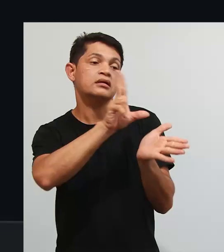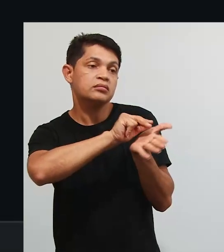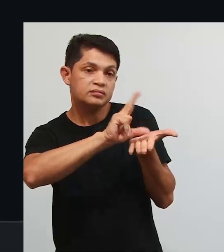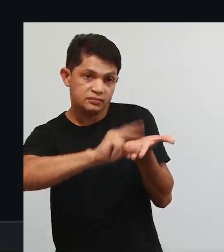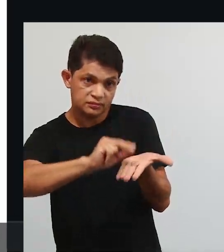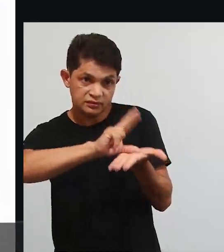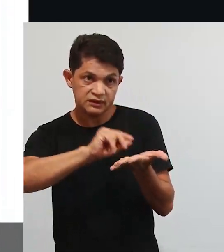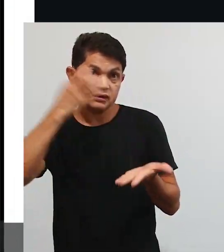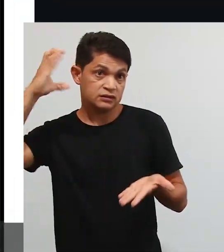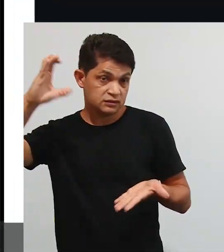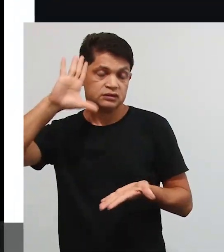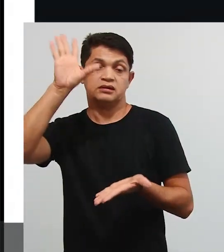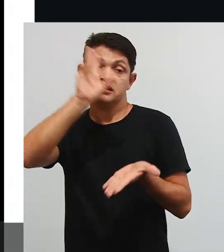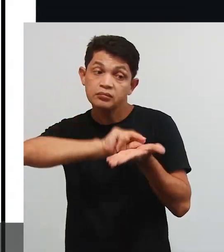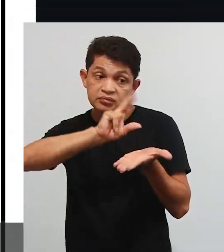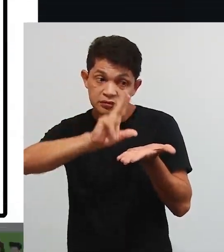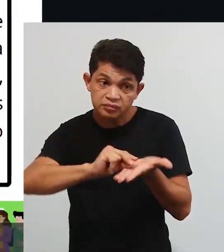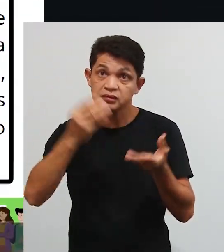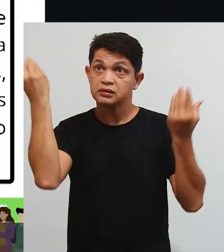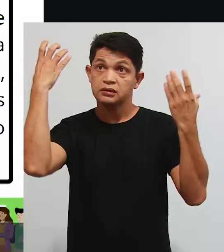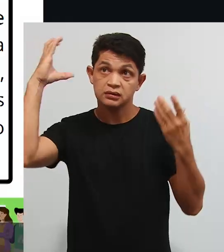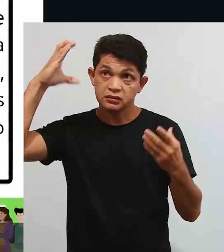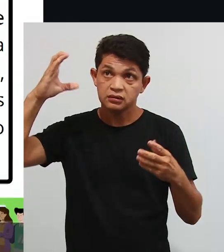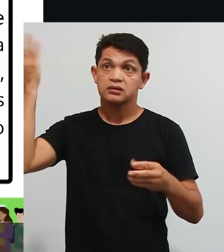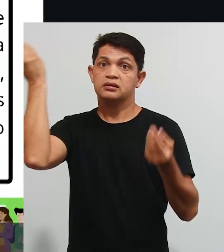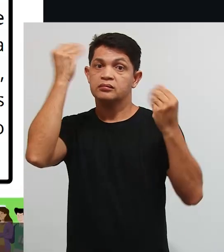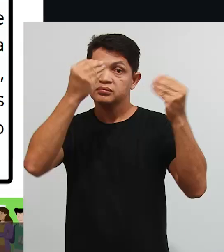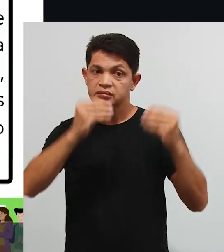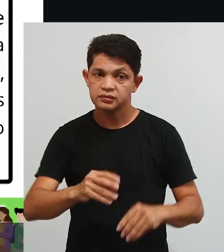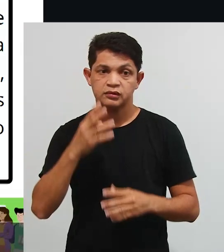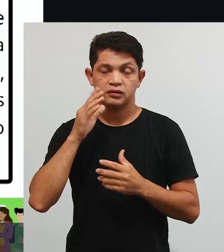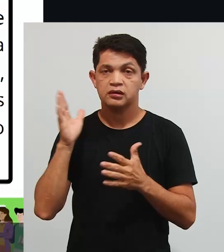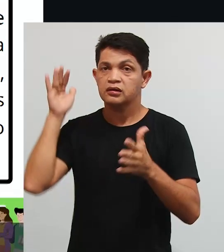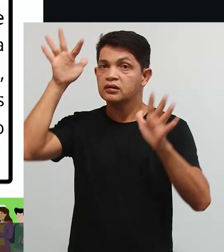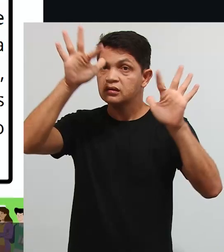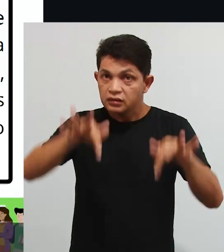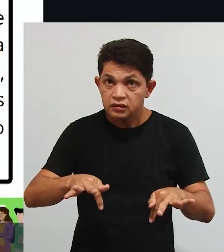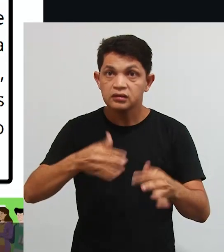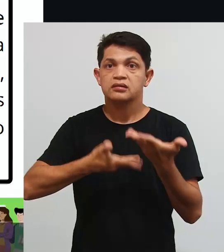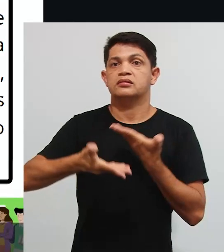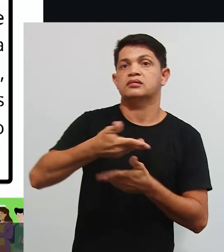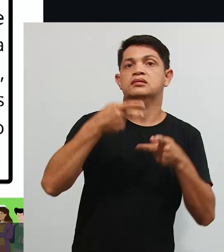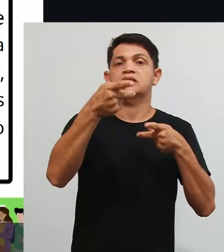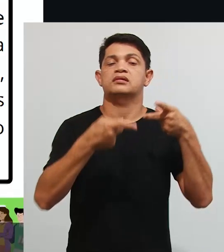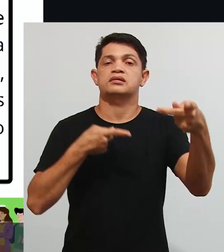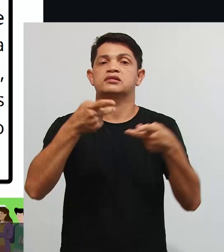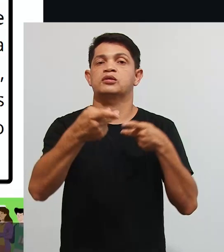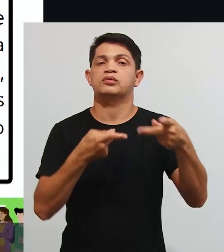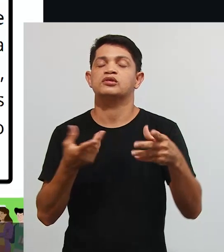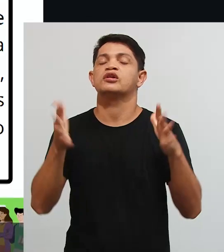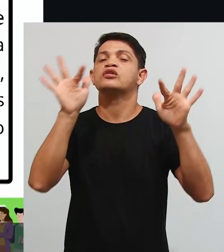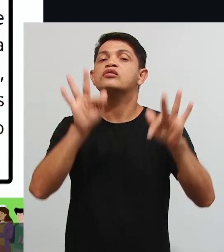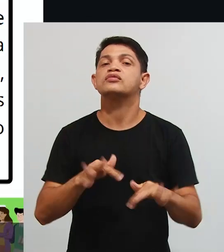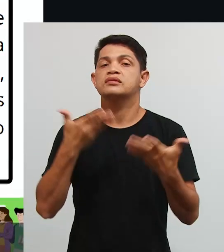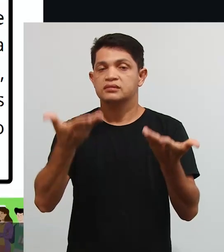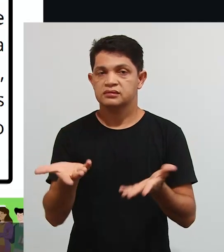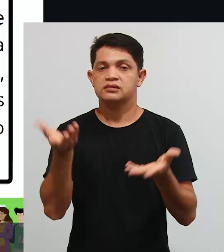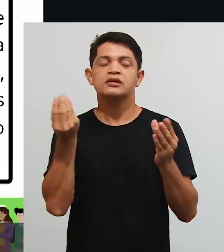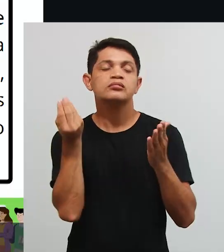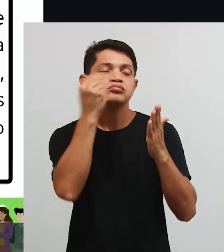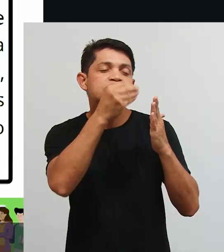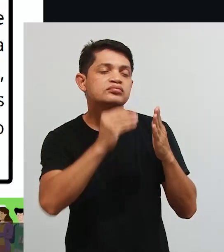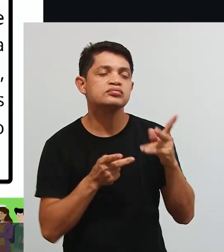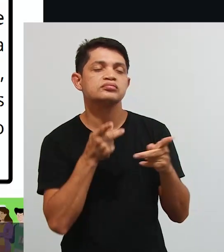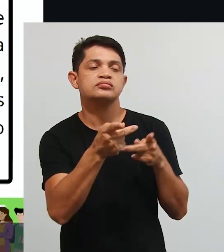artigo científico. Então, como eu falei, o objetivo final do seu projeto de pesquisa é o quê? É chegar